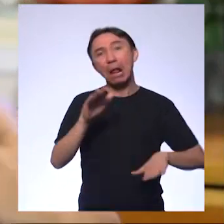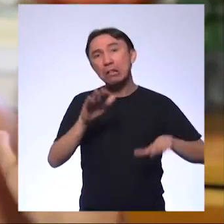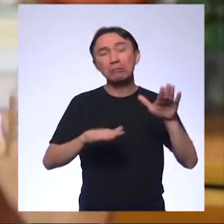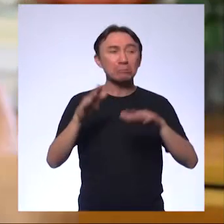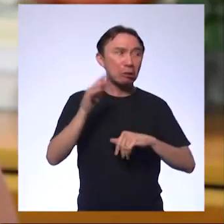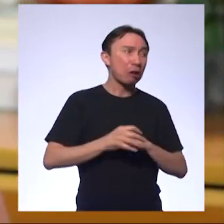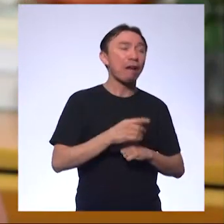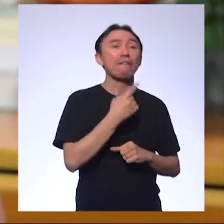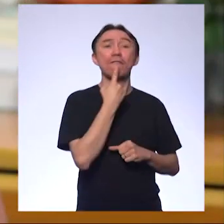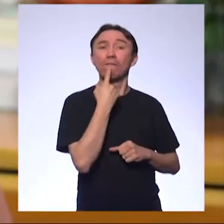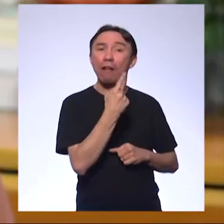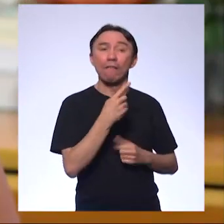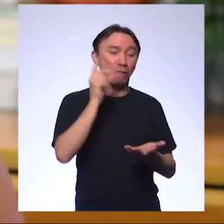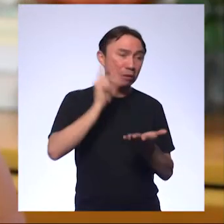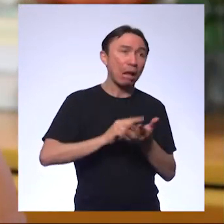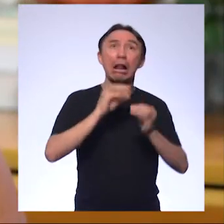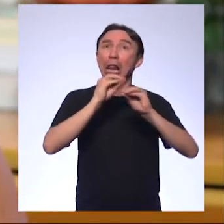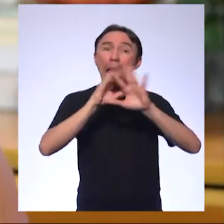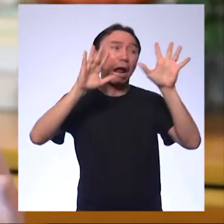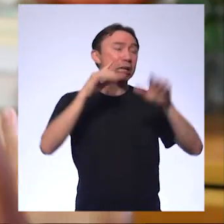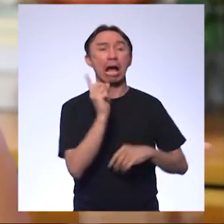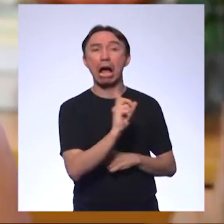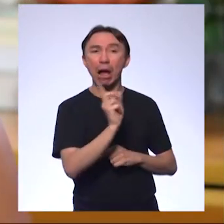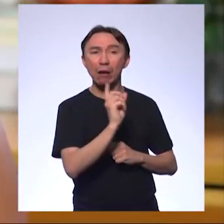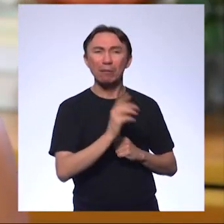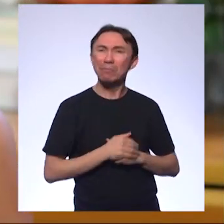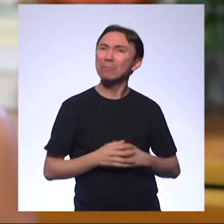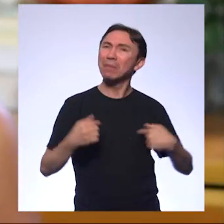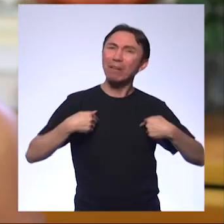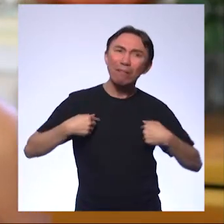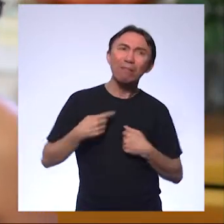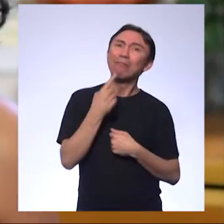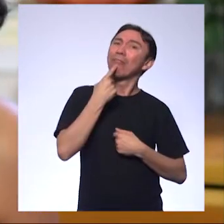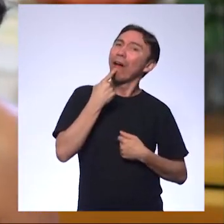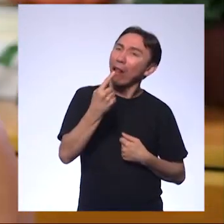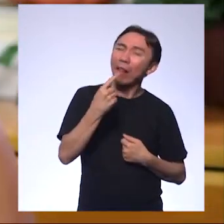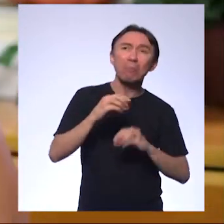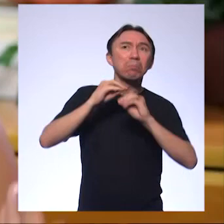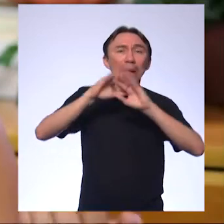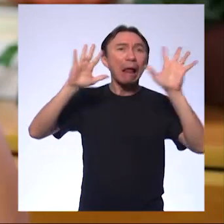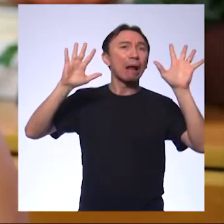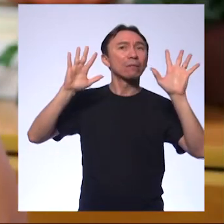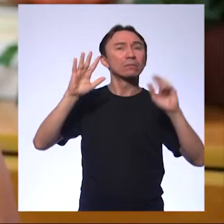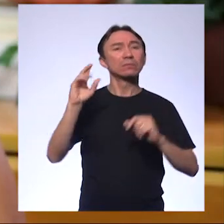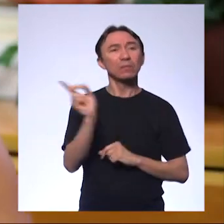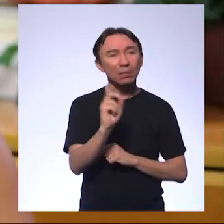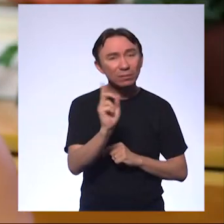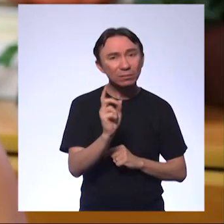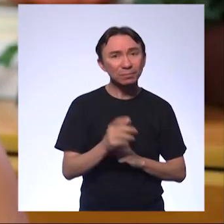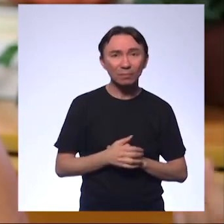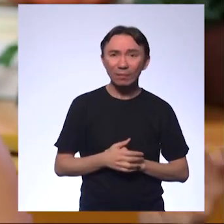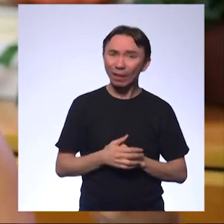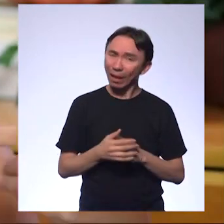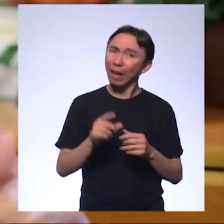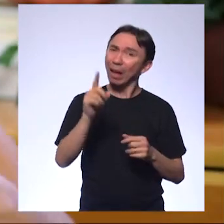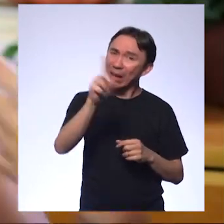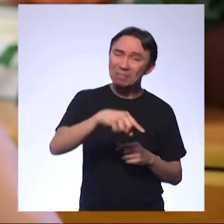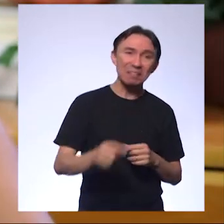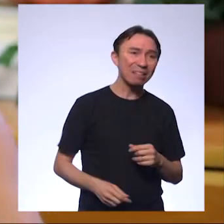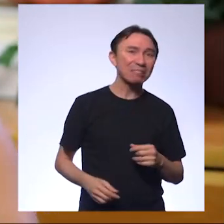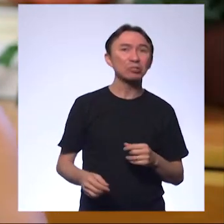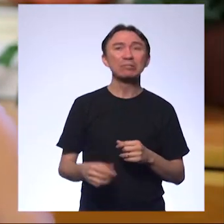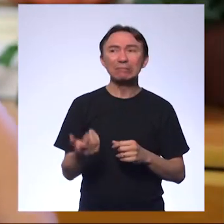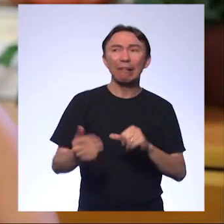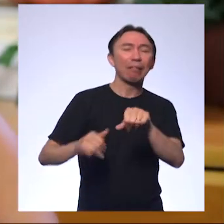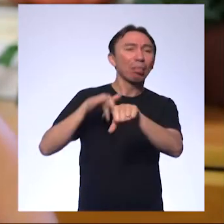relacionamento que aquele relacionamento é monogâmico. Por que eu preciso deixar claro que é um relacionamento aberto? Isso, na real, é só uma desculpa para você